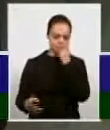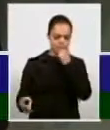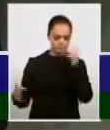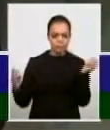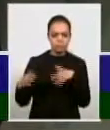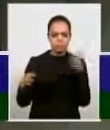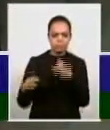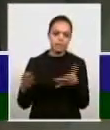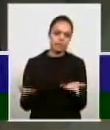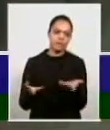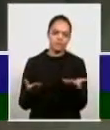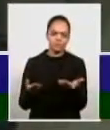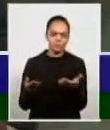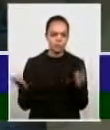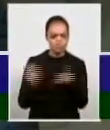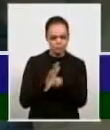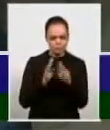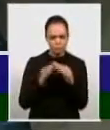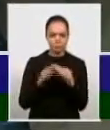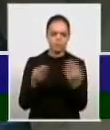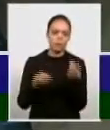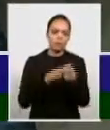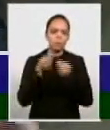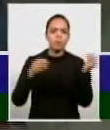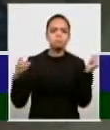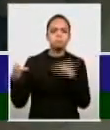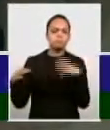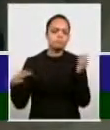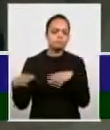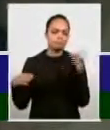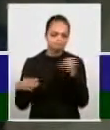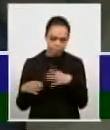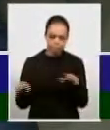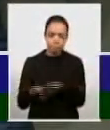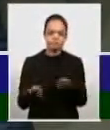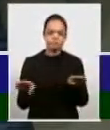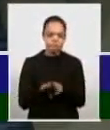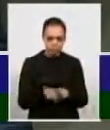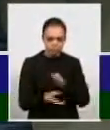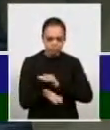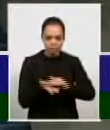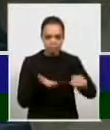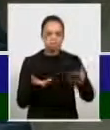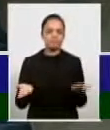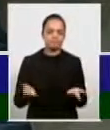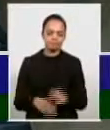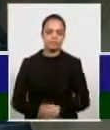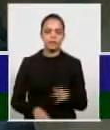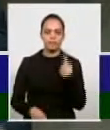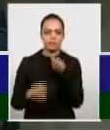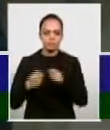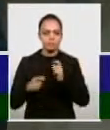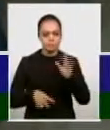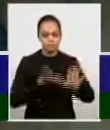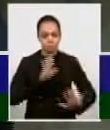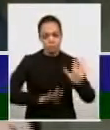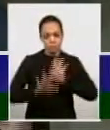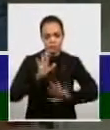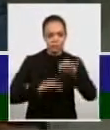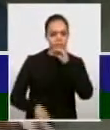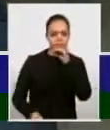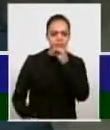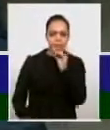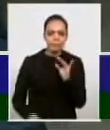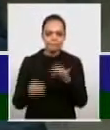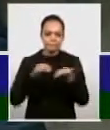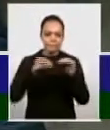um lixo um pouco mais doméstico, como que vai jogar ele também no solo? Então, a gente tem que tomar muito cuidado, igual plástico,